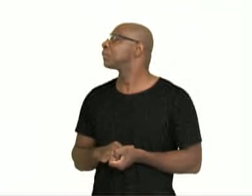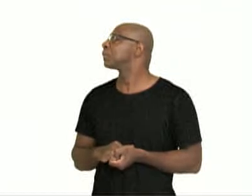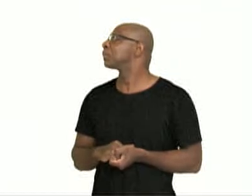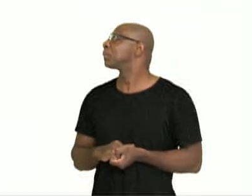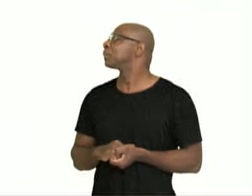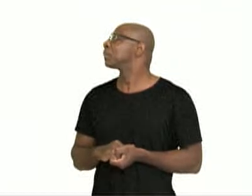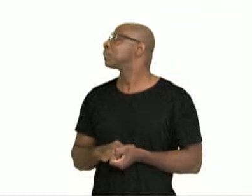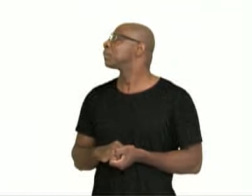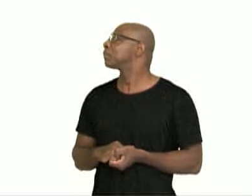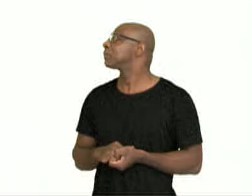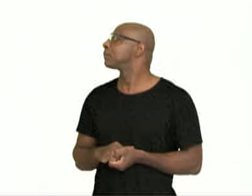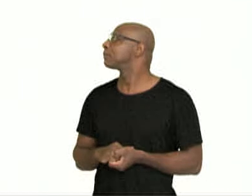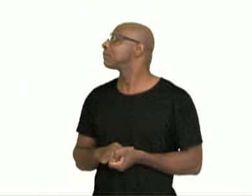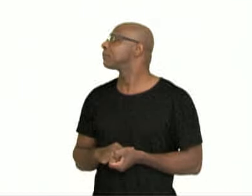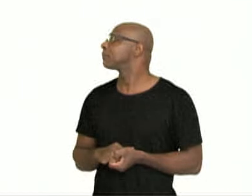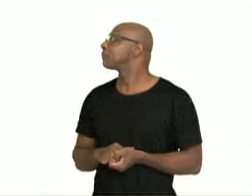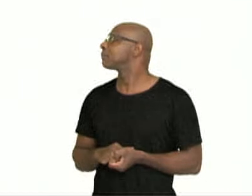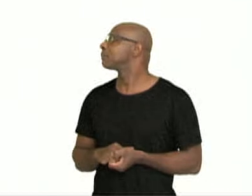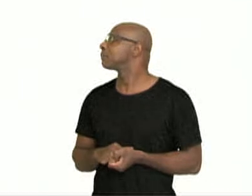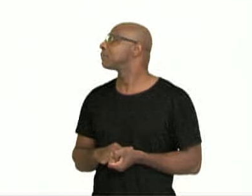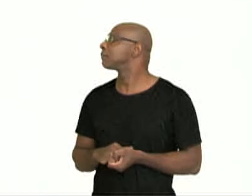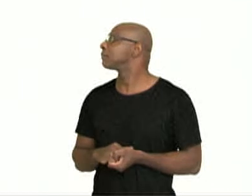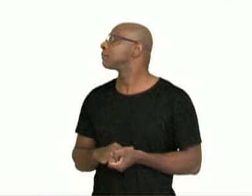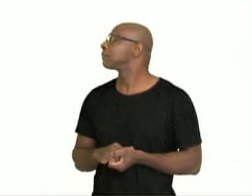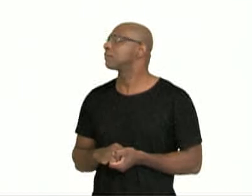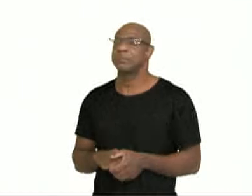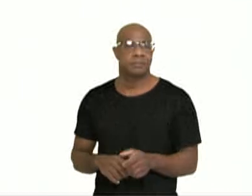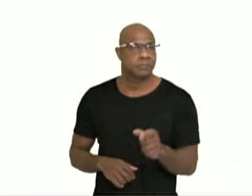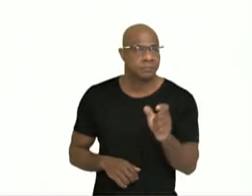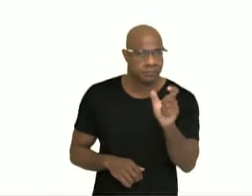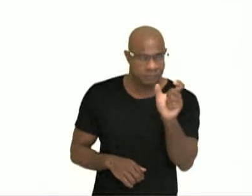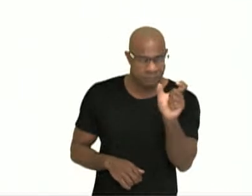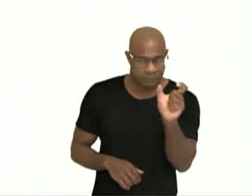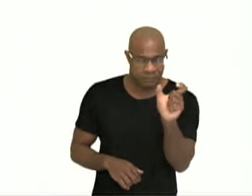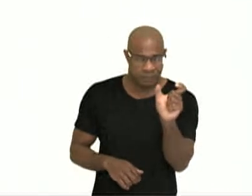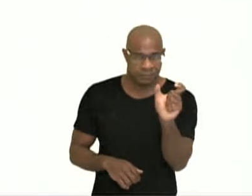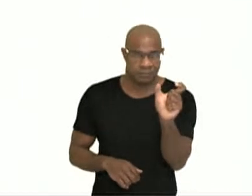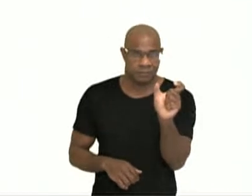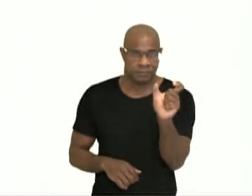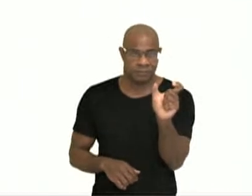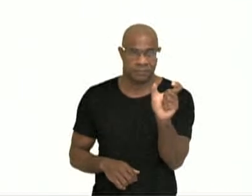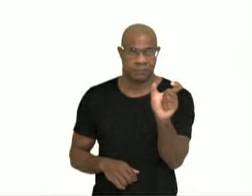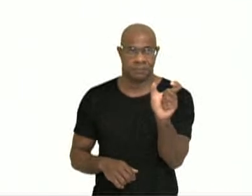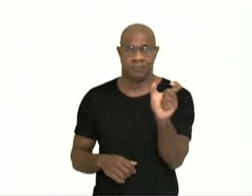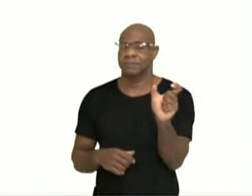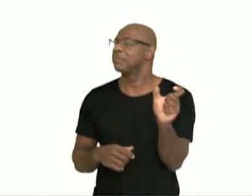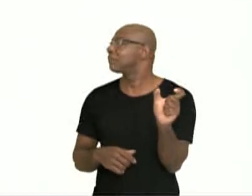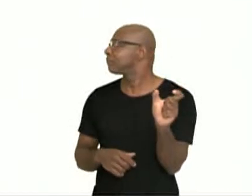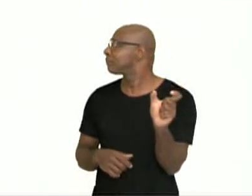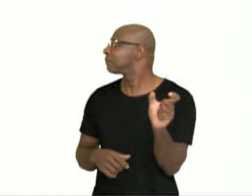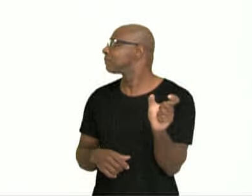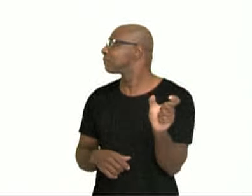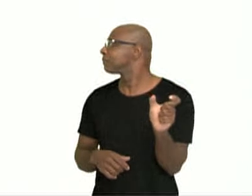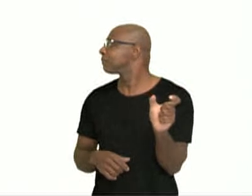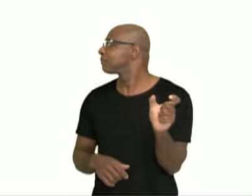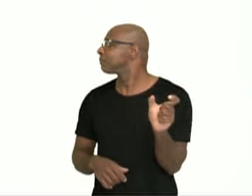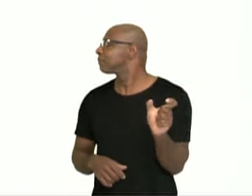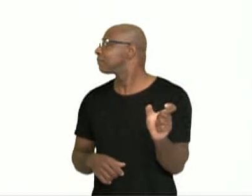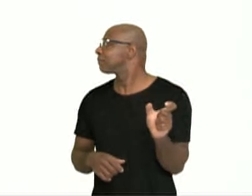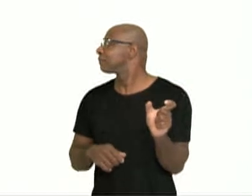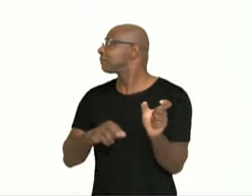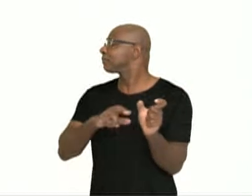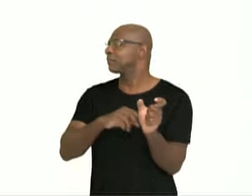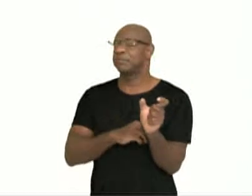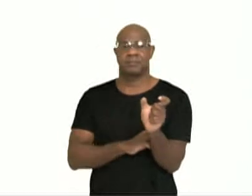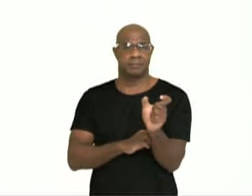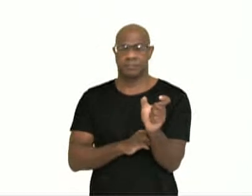beautiful mountainous region known as Appalachia, but very poor. Their small and old